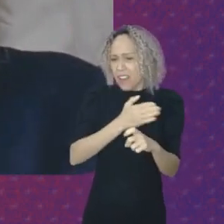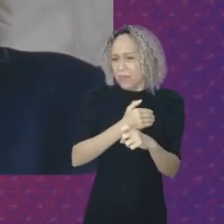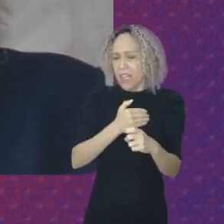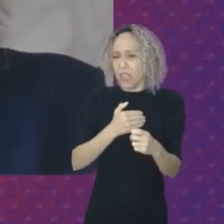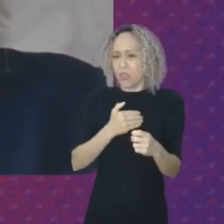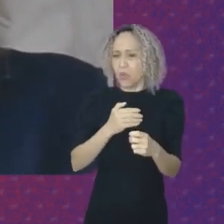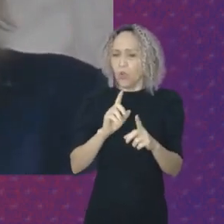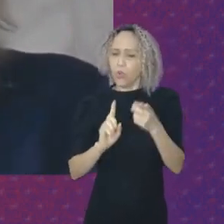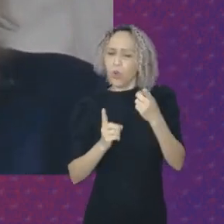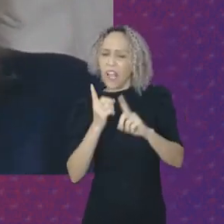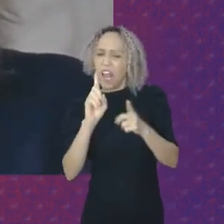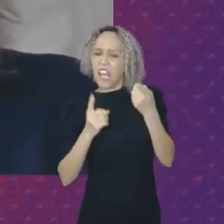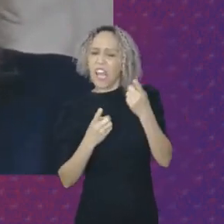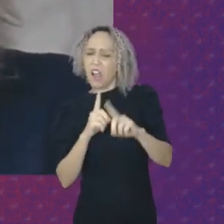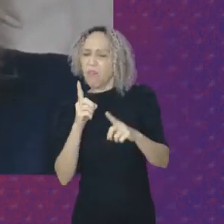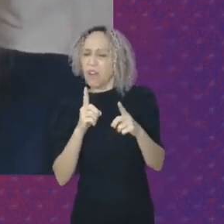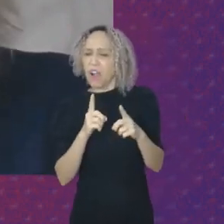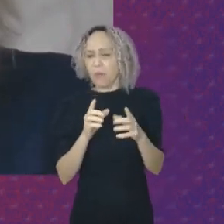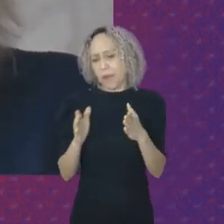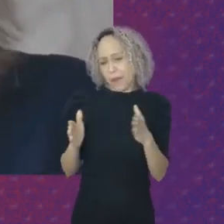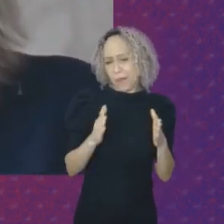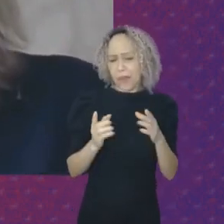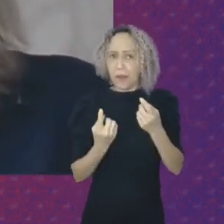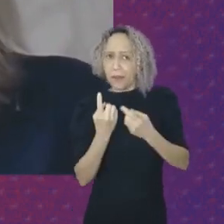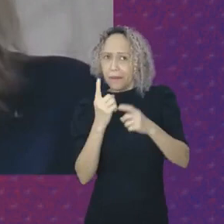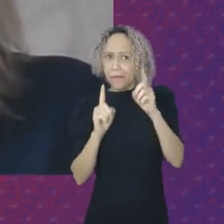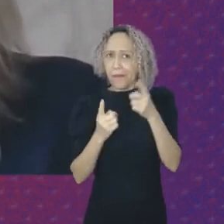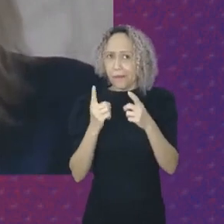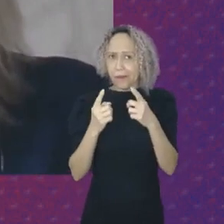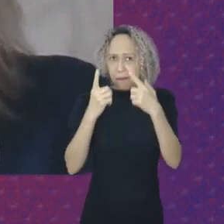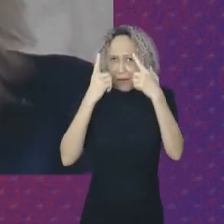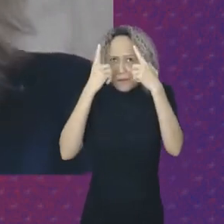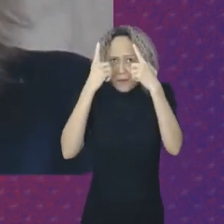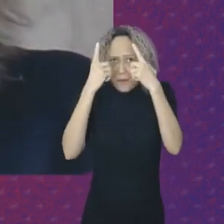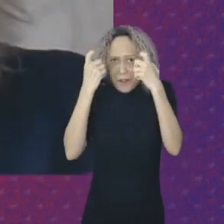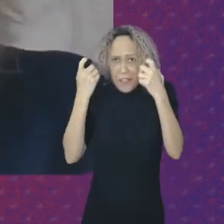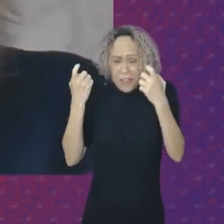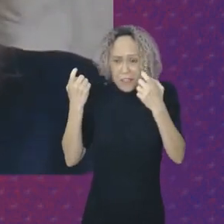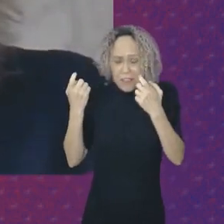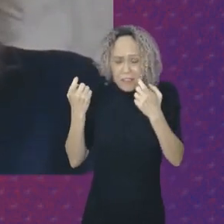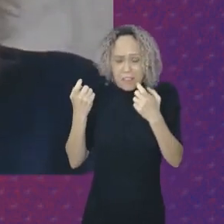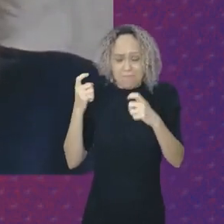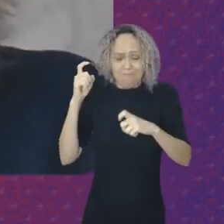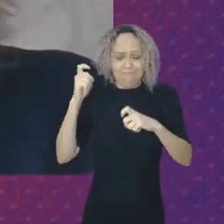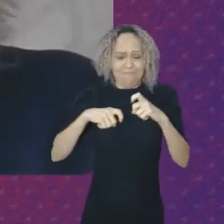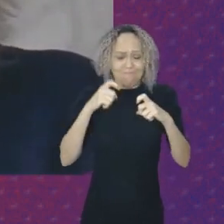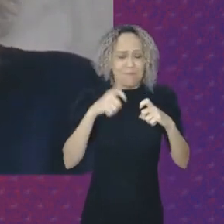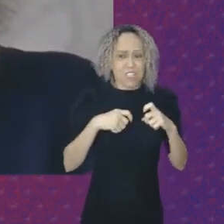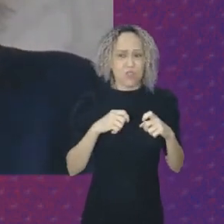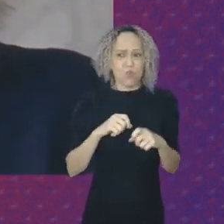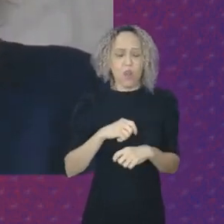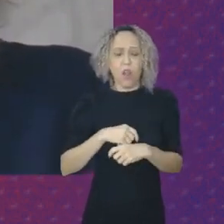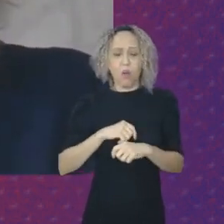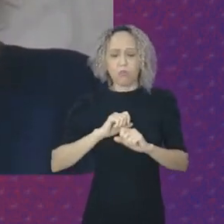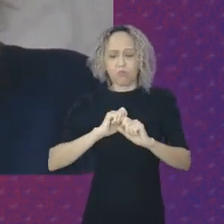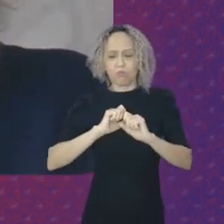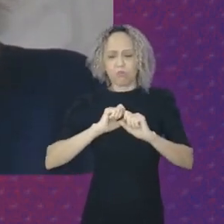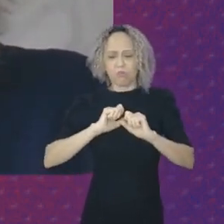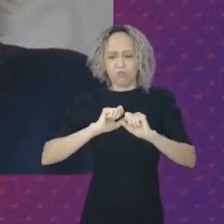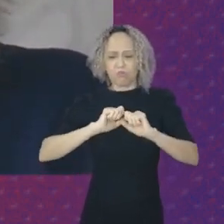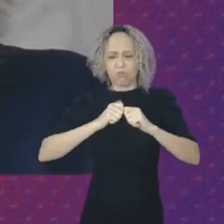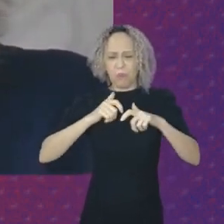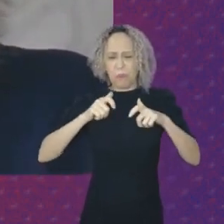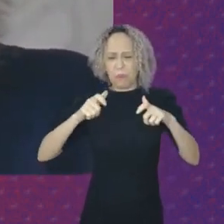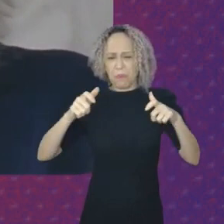assédio sexual e violência sexual aumentam. Então, fizemos capacitação para as atendentes do 180,